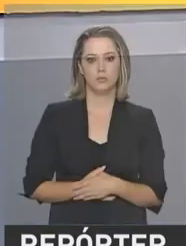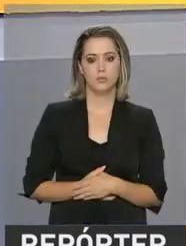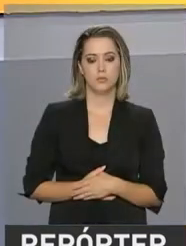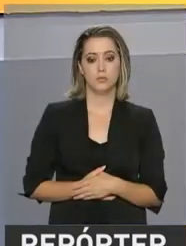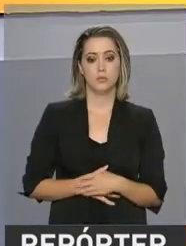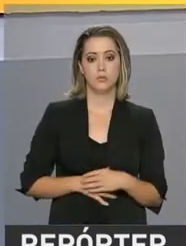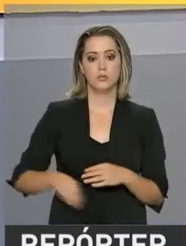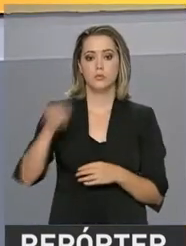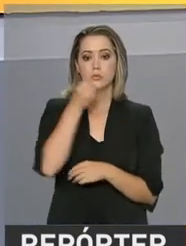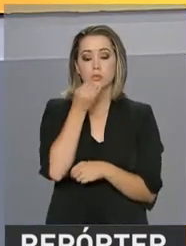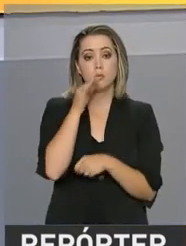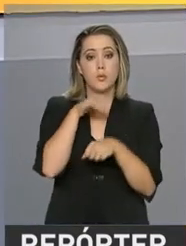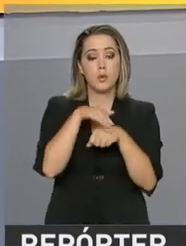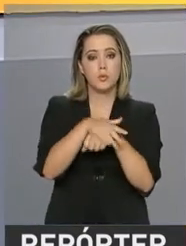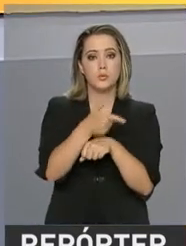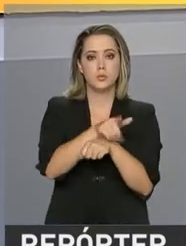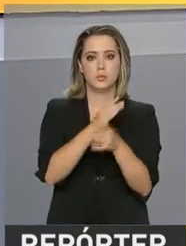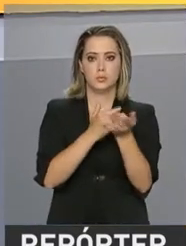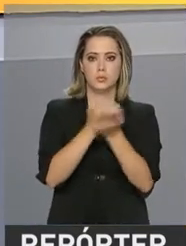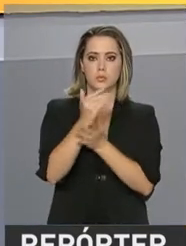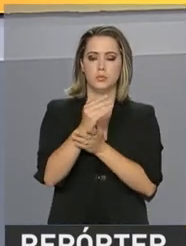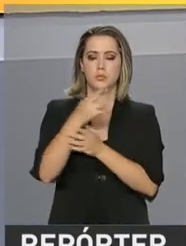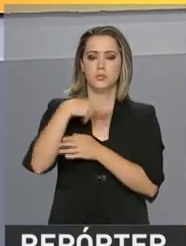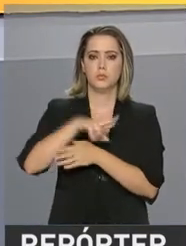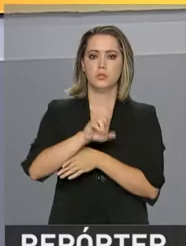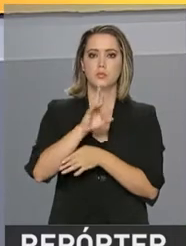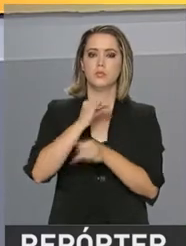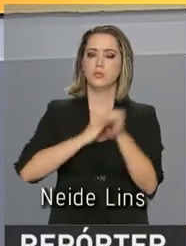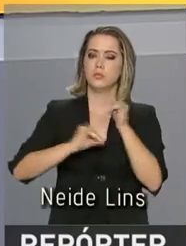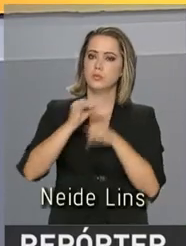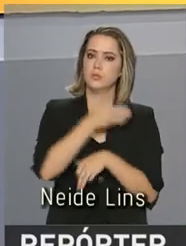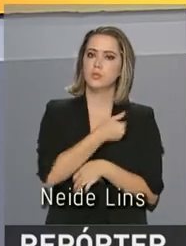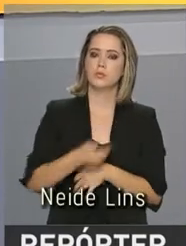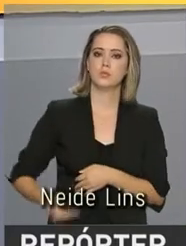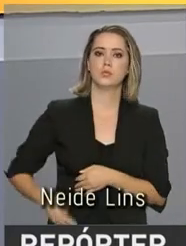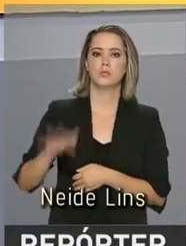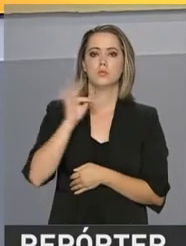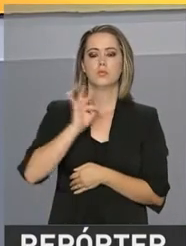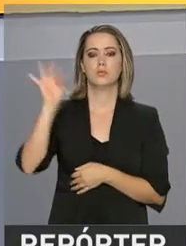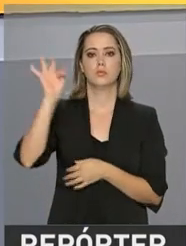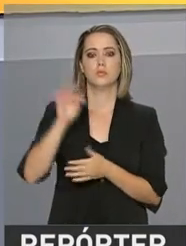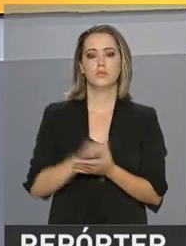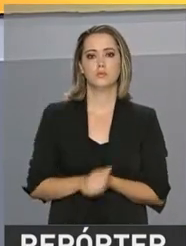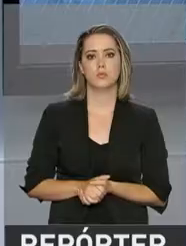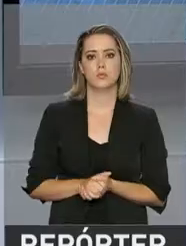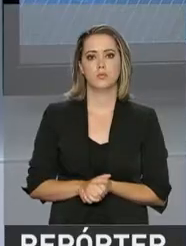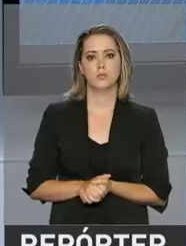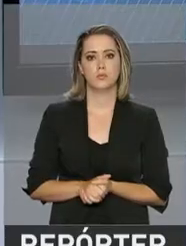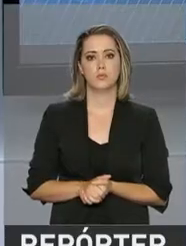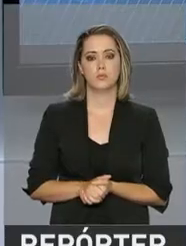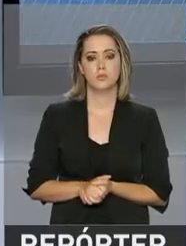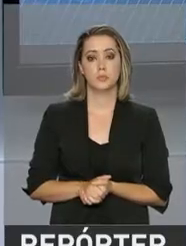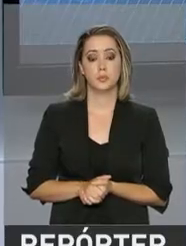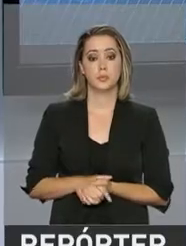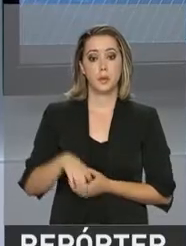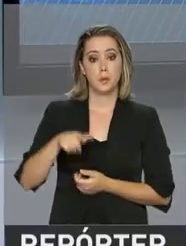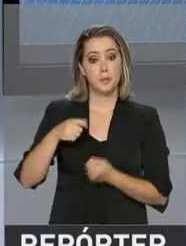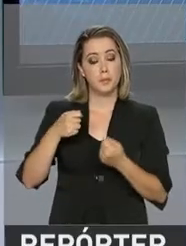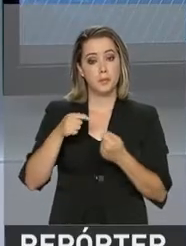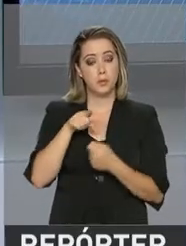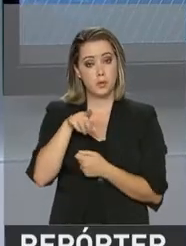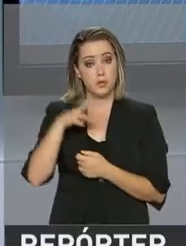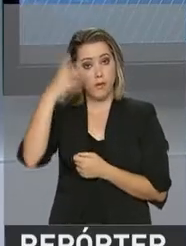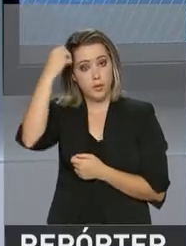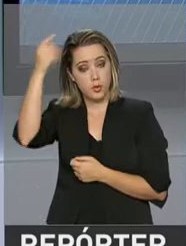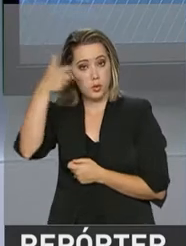Olá, boa noite. Começa agora mais uma edição do Repórter NBR com as notícias do governo federal. Você que vai viajar